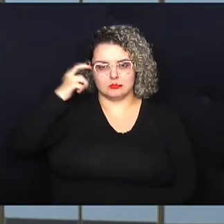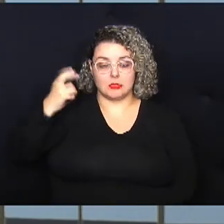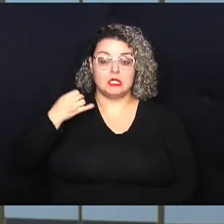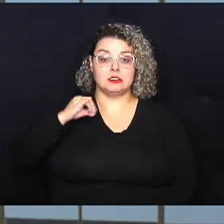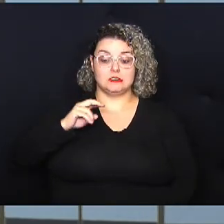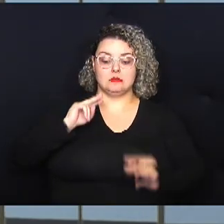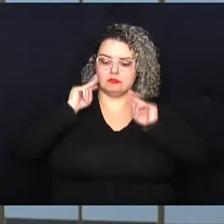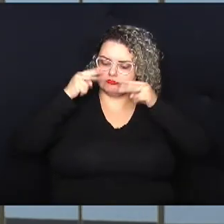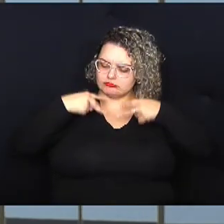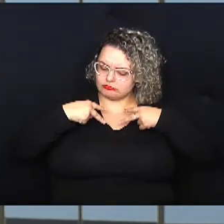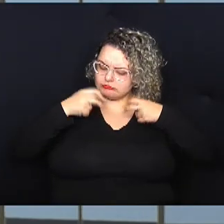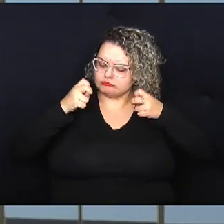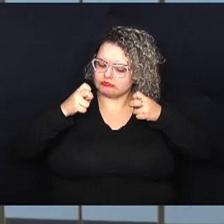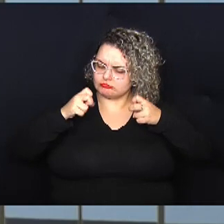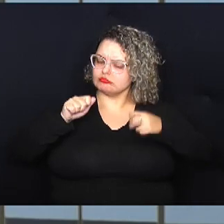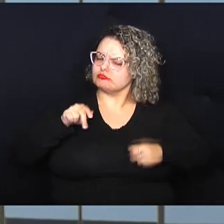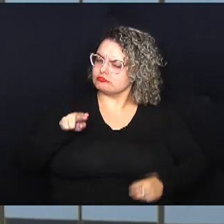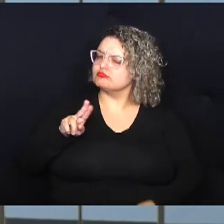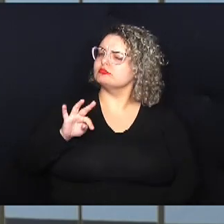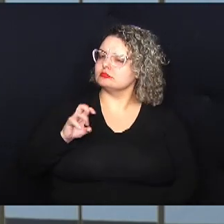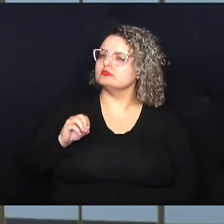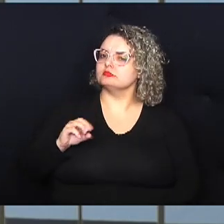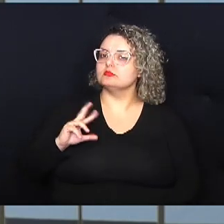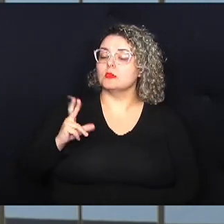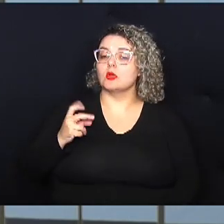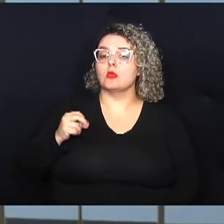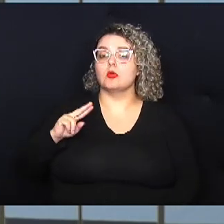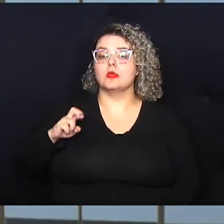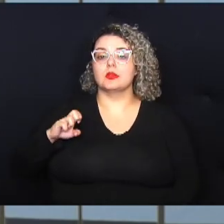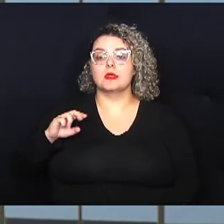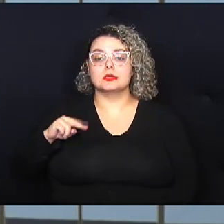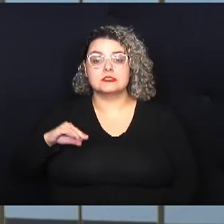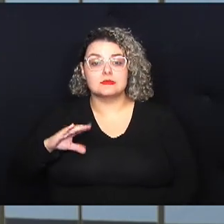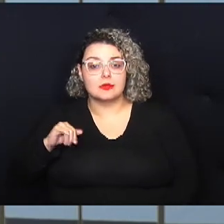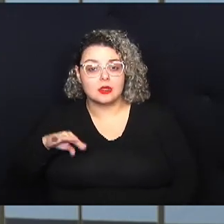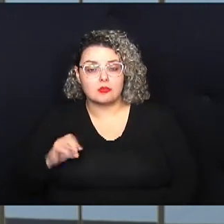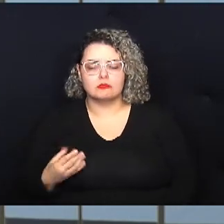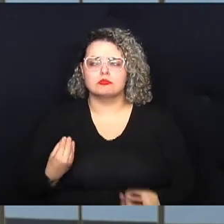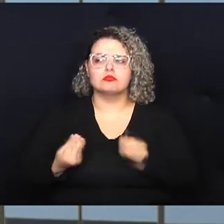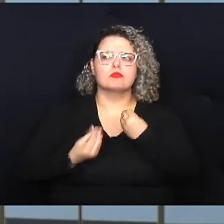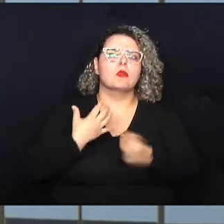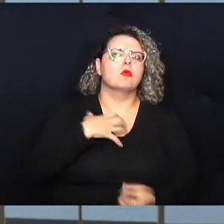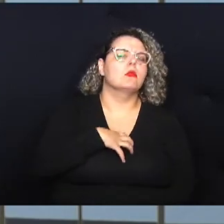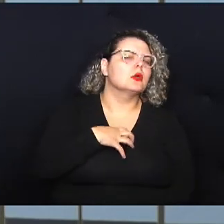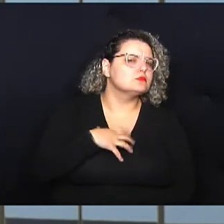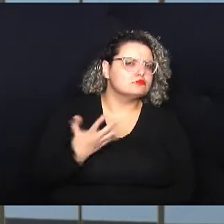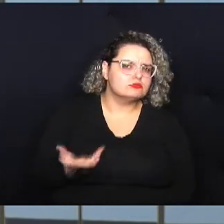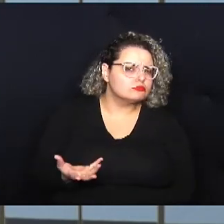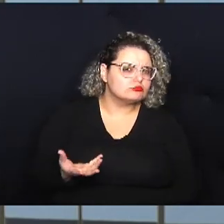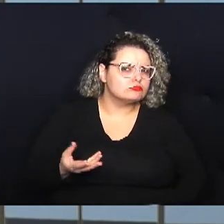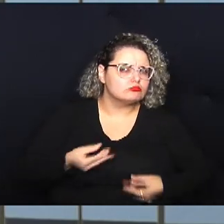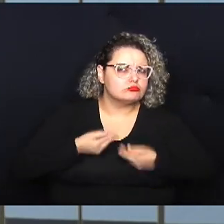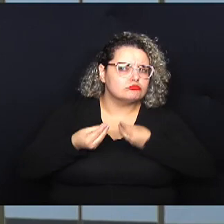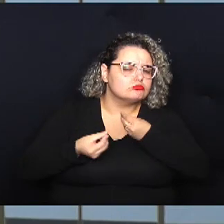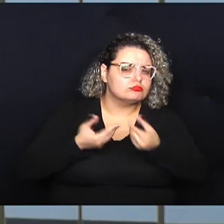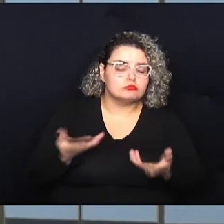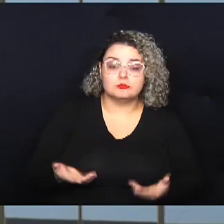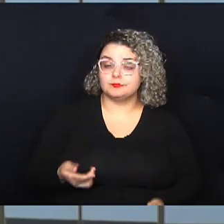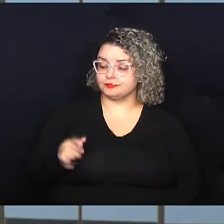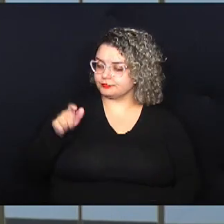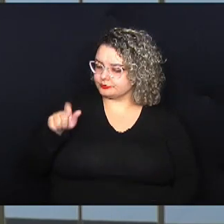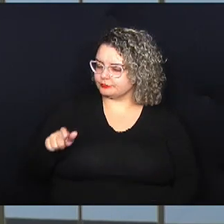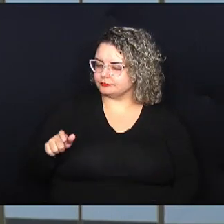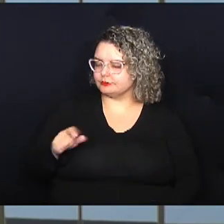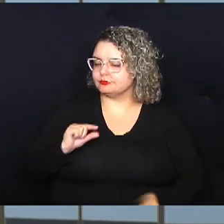tenho esse autoconhecimento de como são as nossas emoções, como eu vou... De repente, é uma pessoa que ela é um pouco